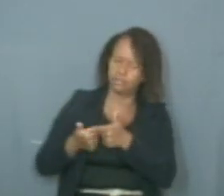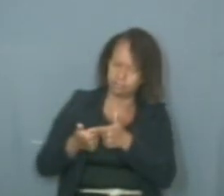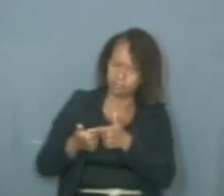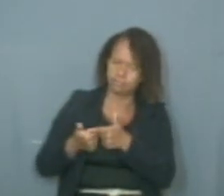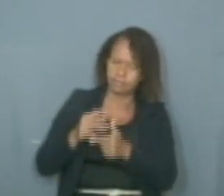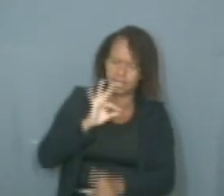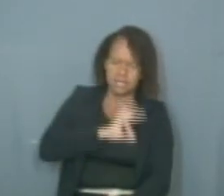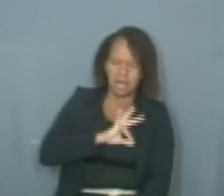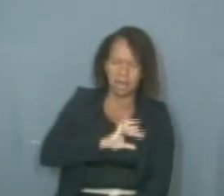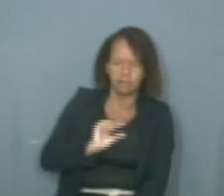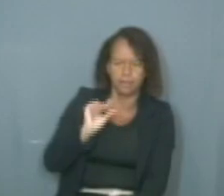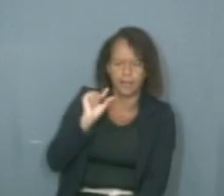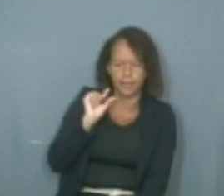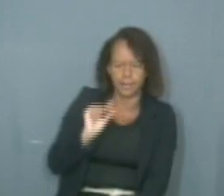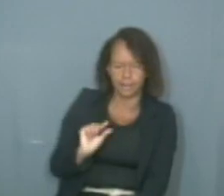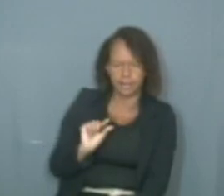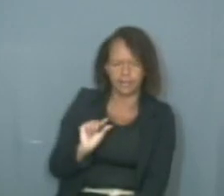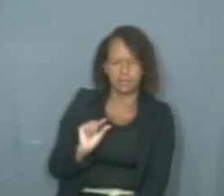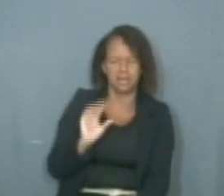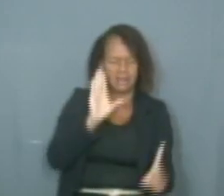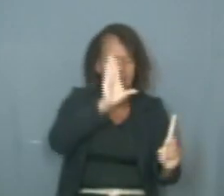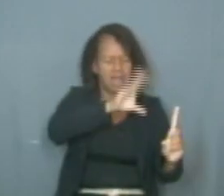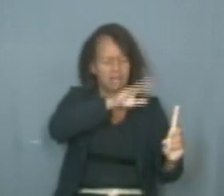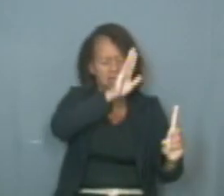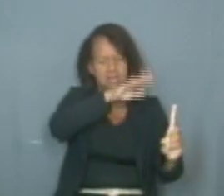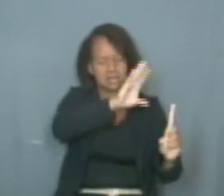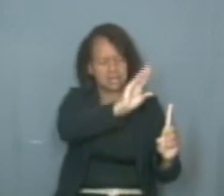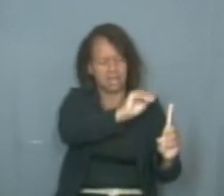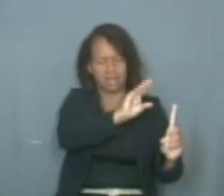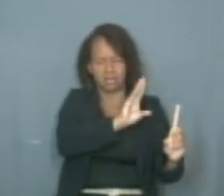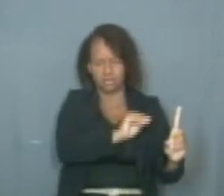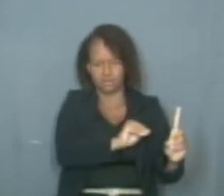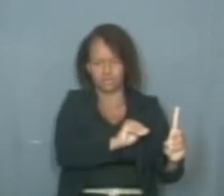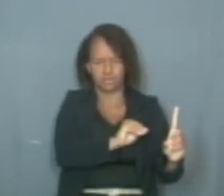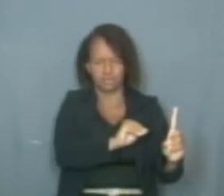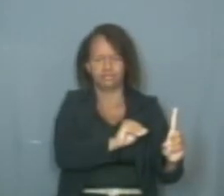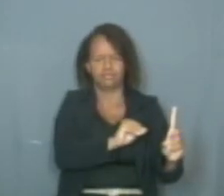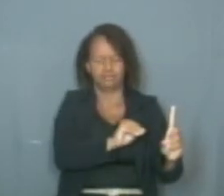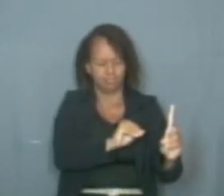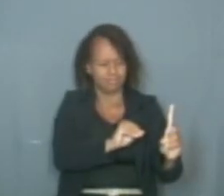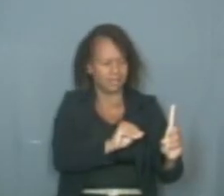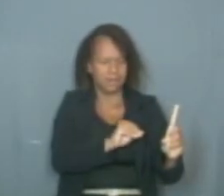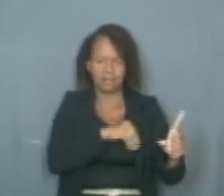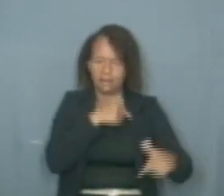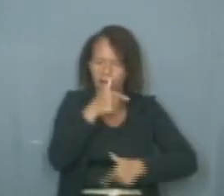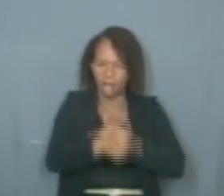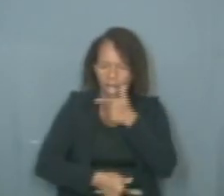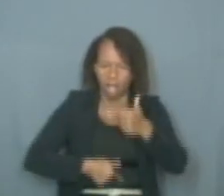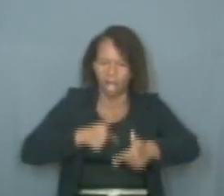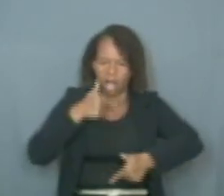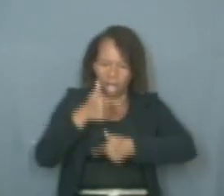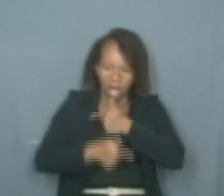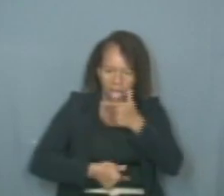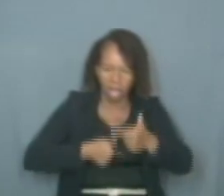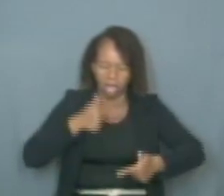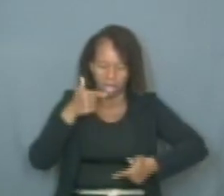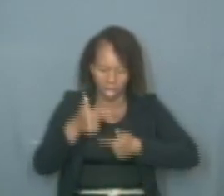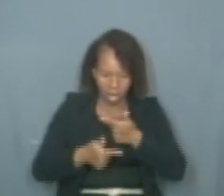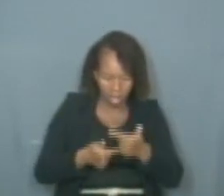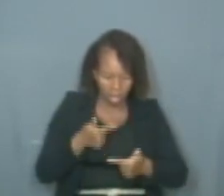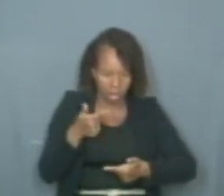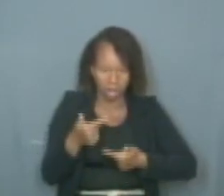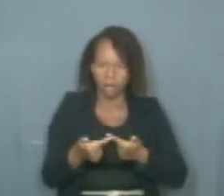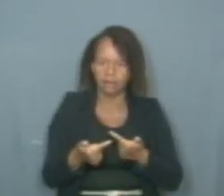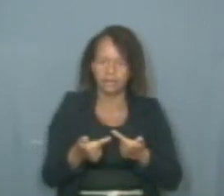pouco salário, assédio, jornada inominável. E a gente